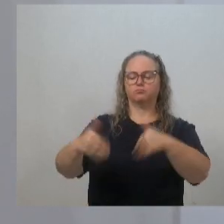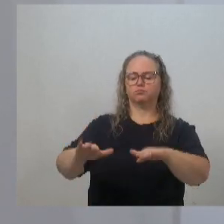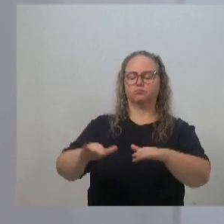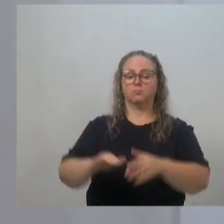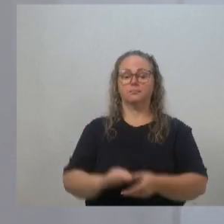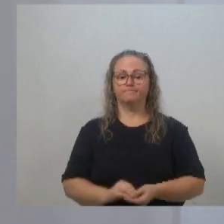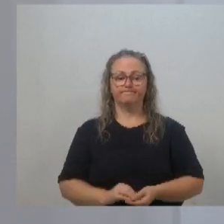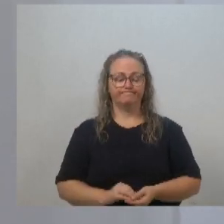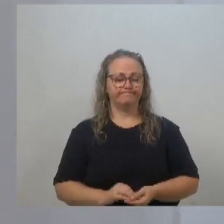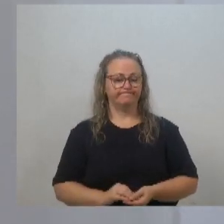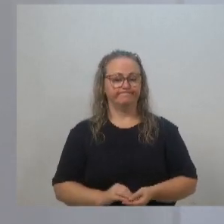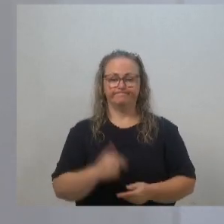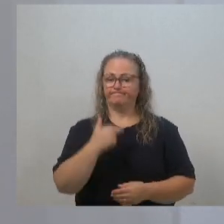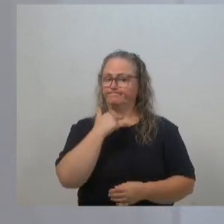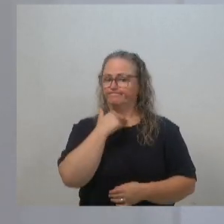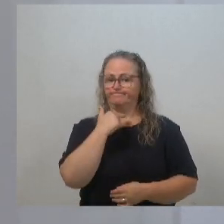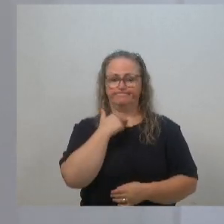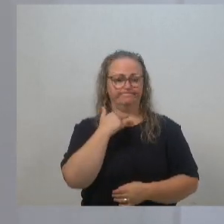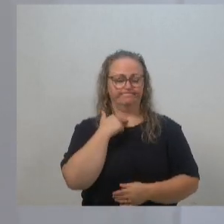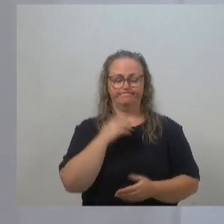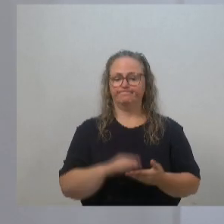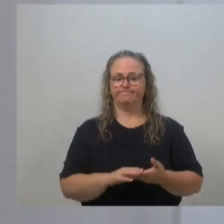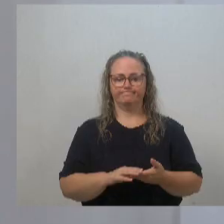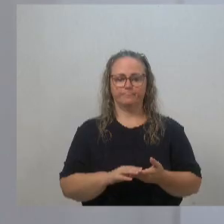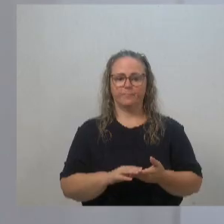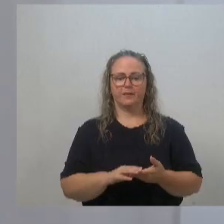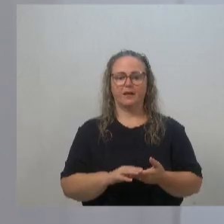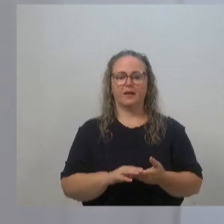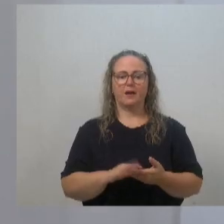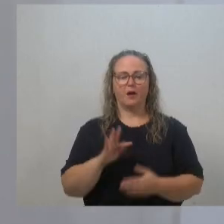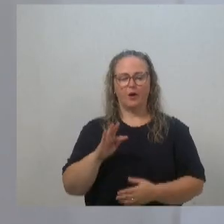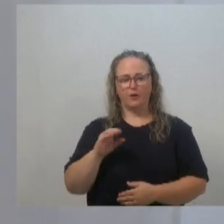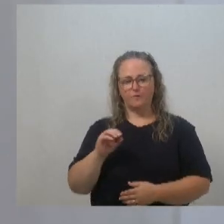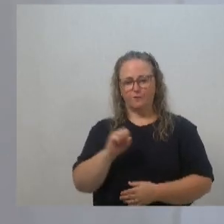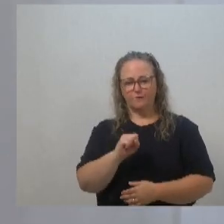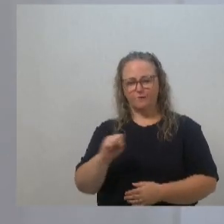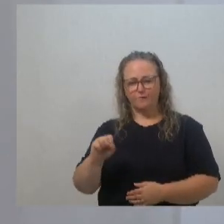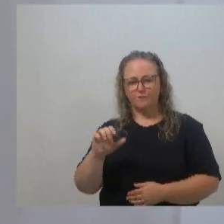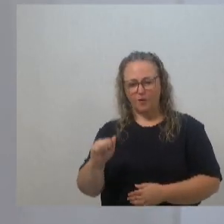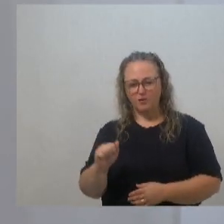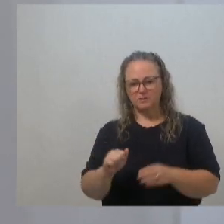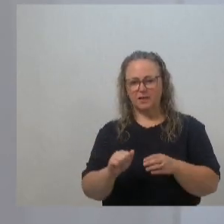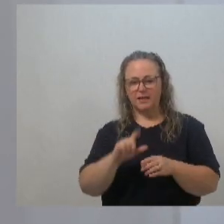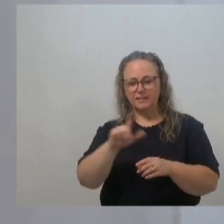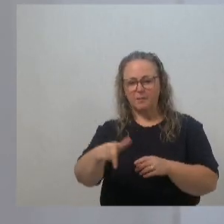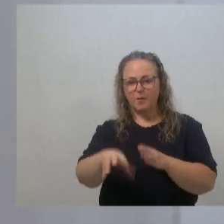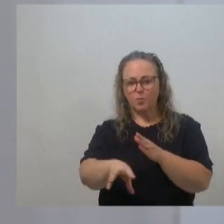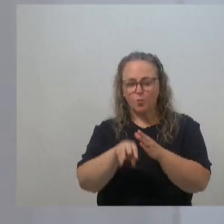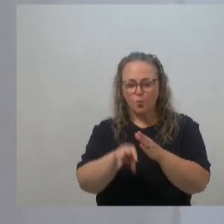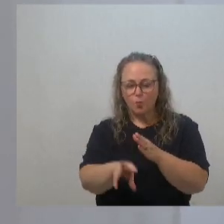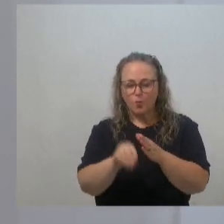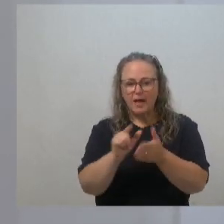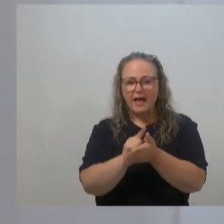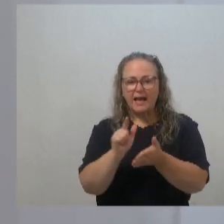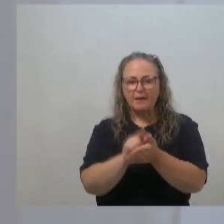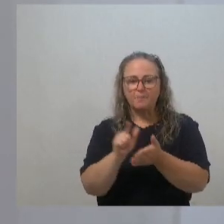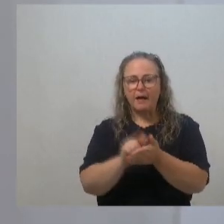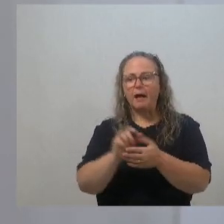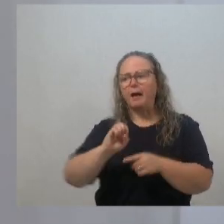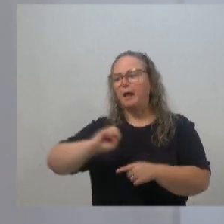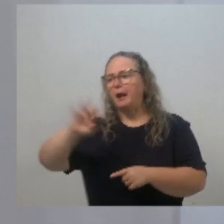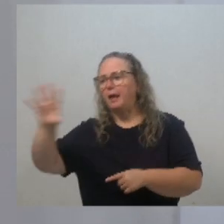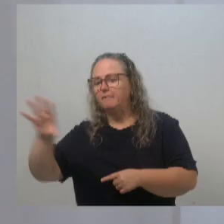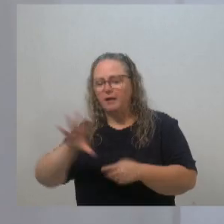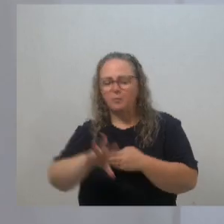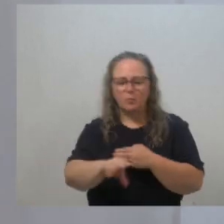por tubulação com fossa e filtro. É muito pior também para o meio ambiente. Então ficou caro, ficou